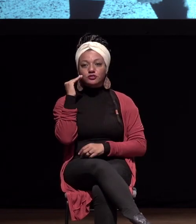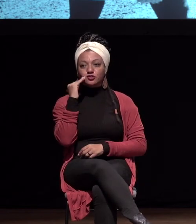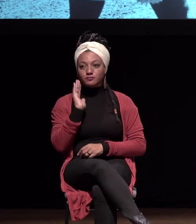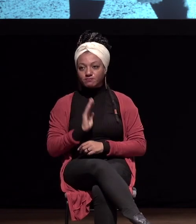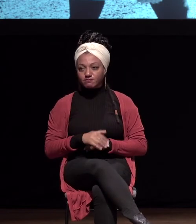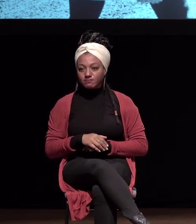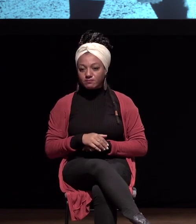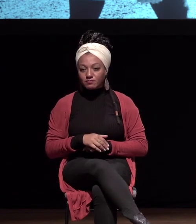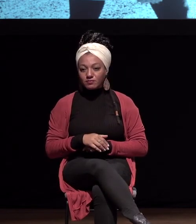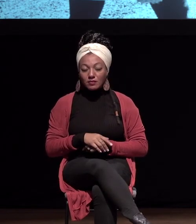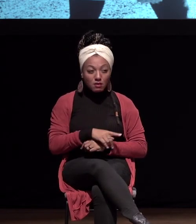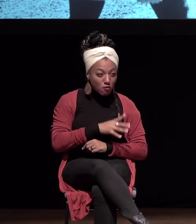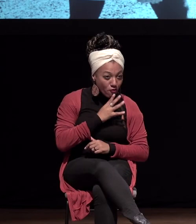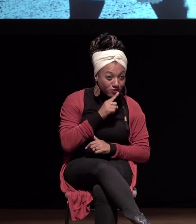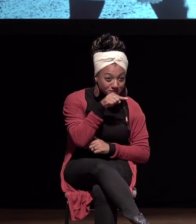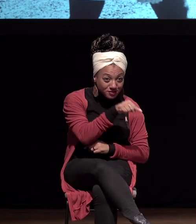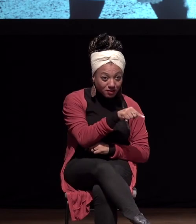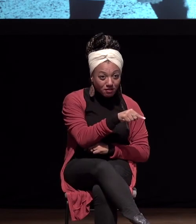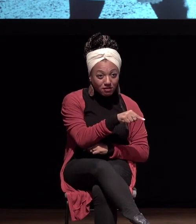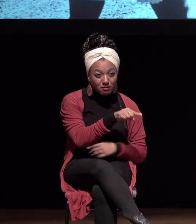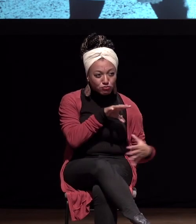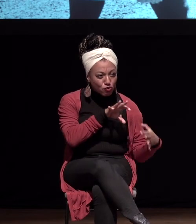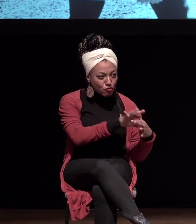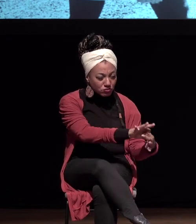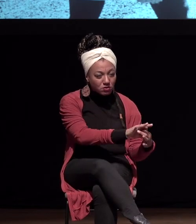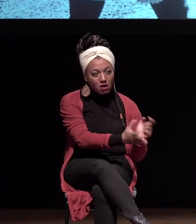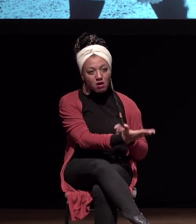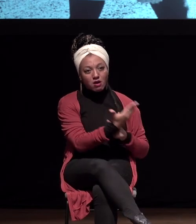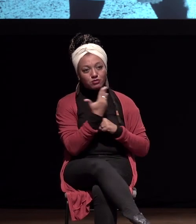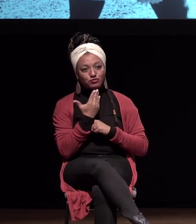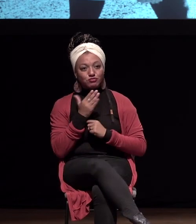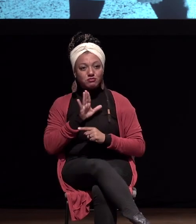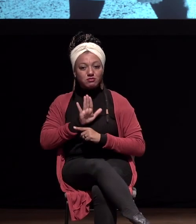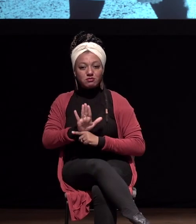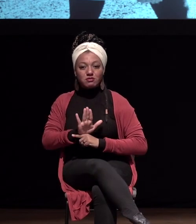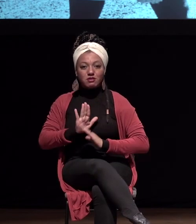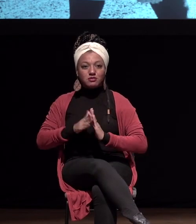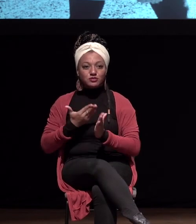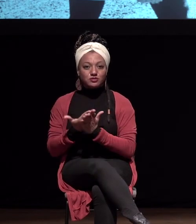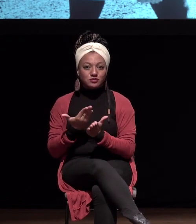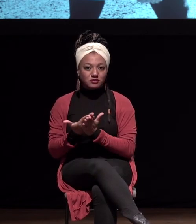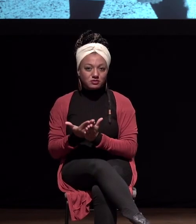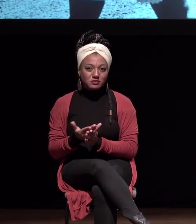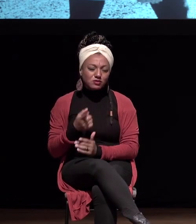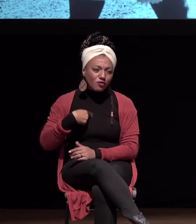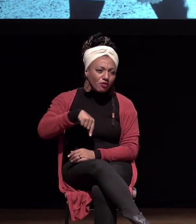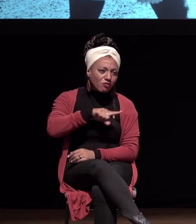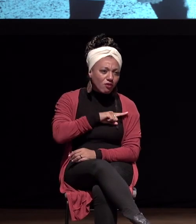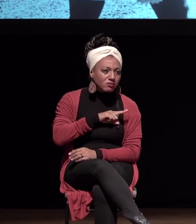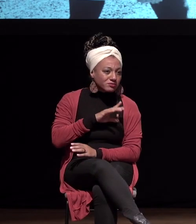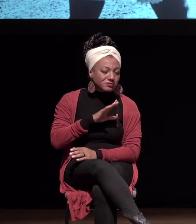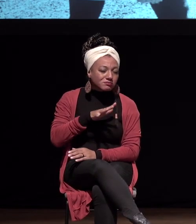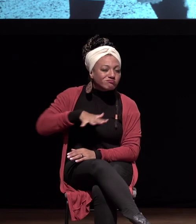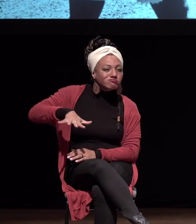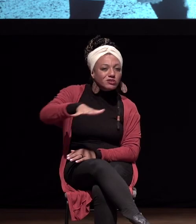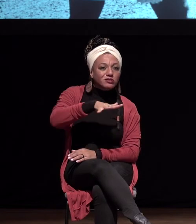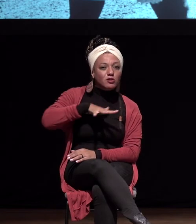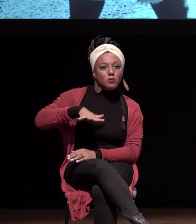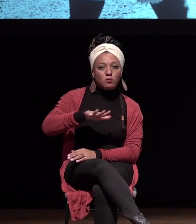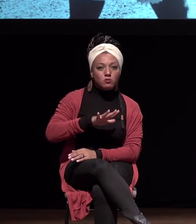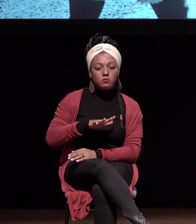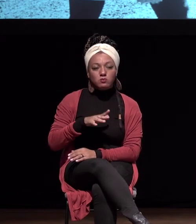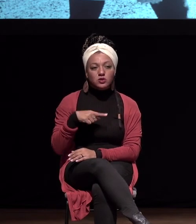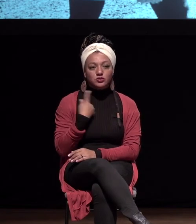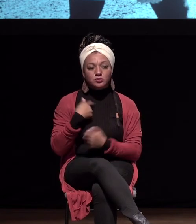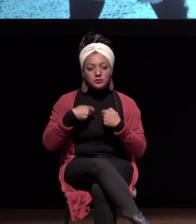Assim. Não sei. Acho que a gente tem que se cobrar mais. A gente, de uma forma geral, né? Estou falando de uma ou duas pessoas. Estou falando de forma